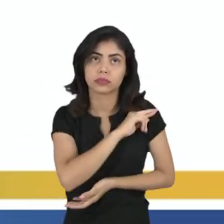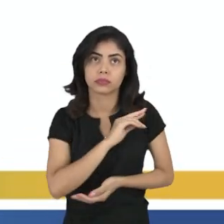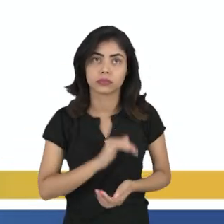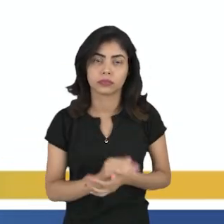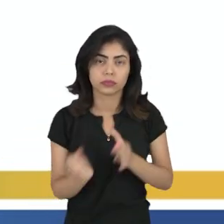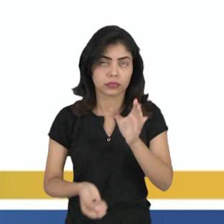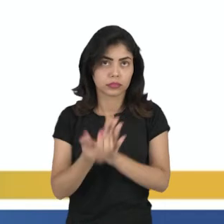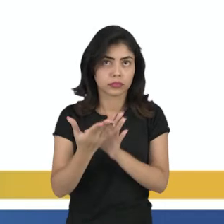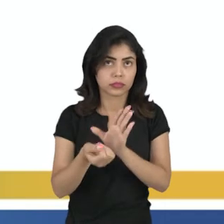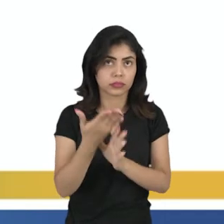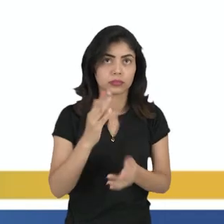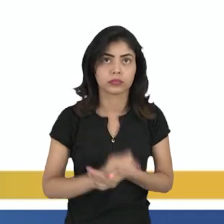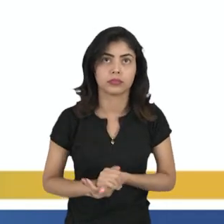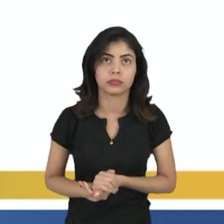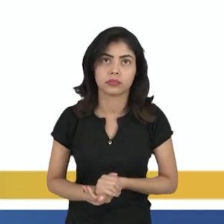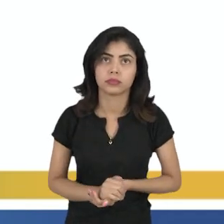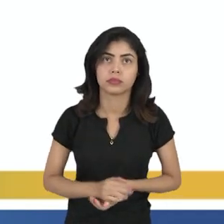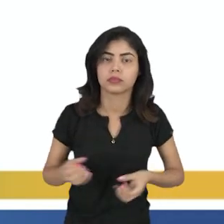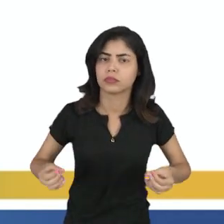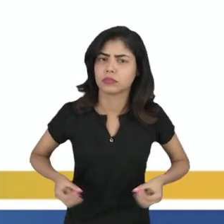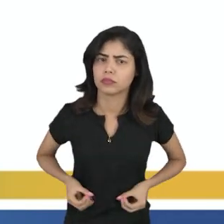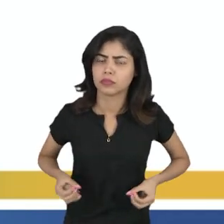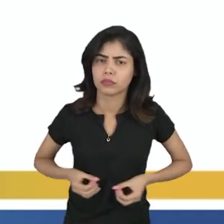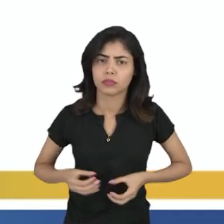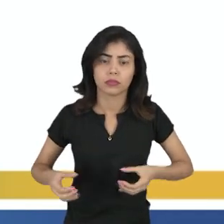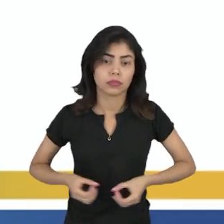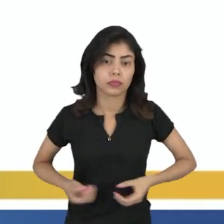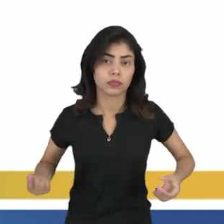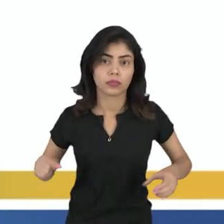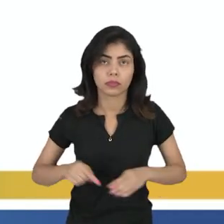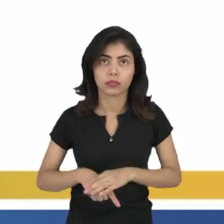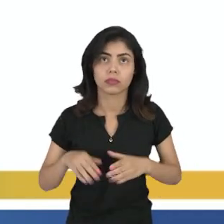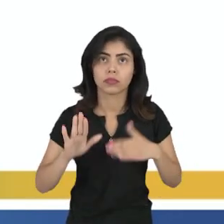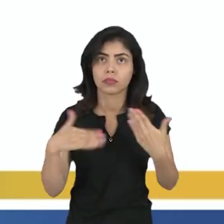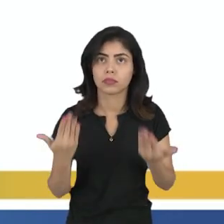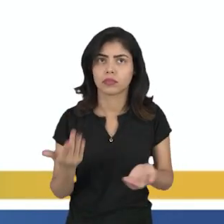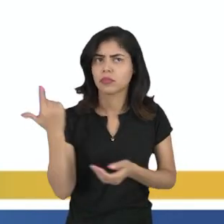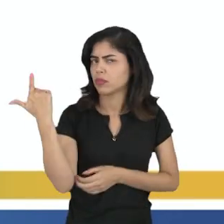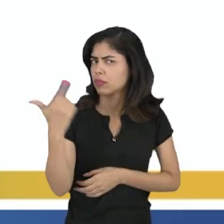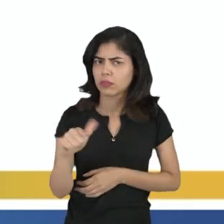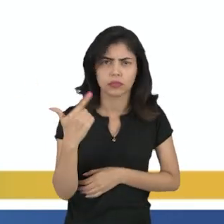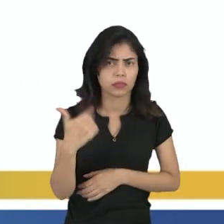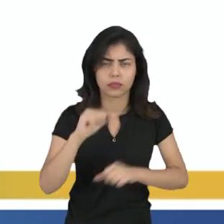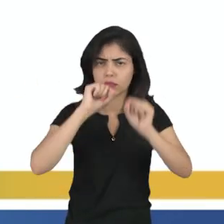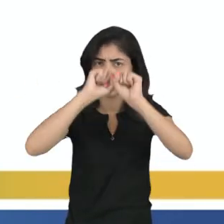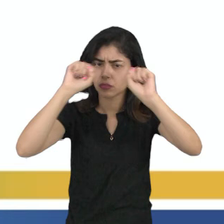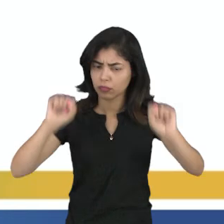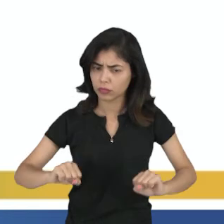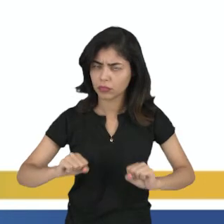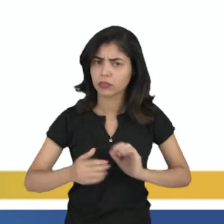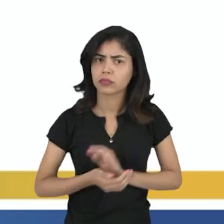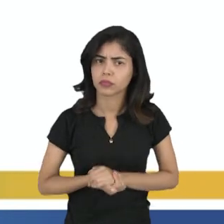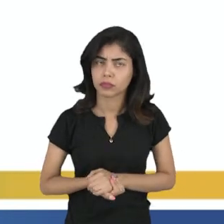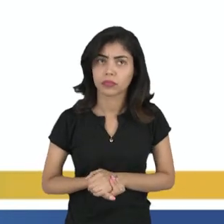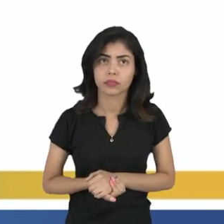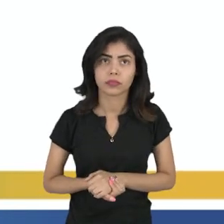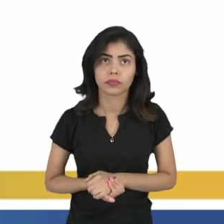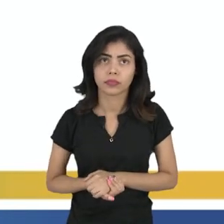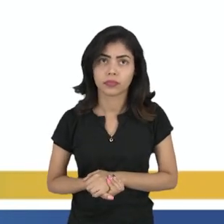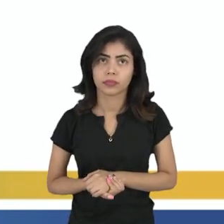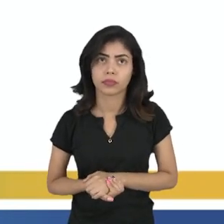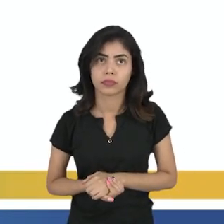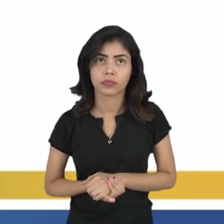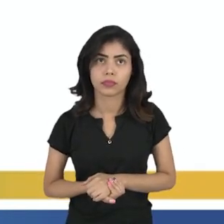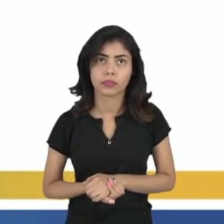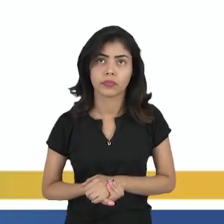é o responsável pela reprodução. Dos órgãos aí, qual que não faz parte? Qual foi que a gente não comentou